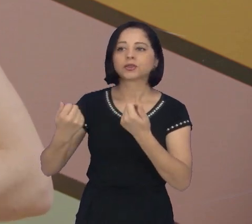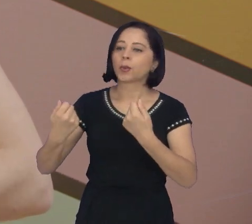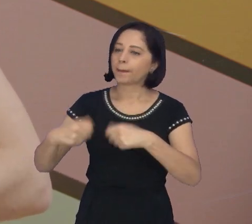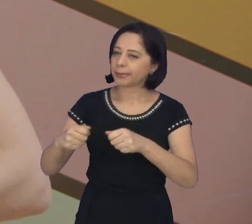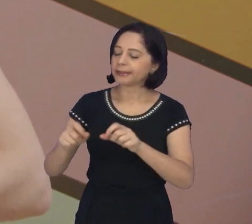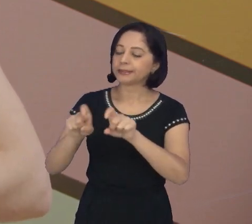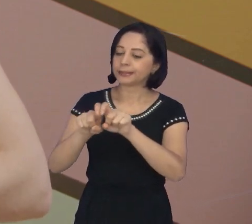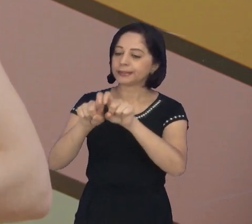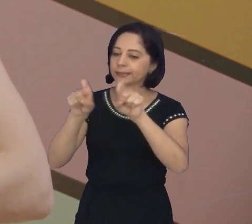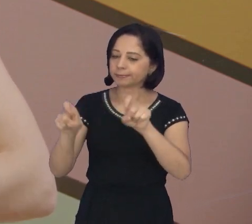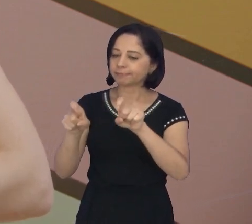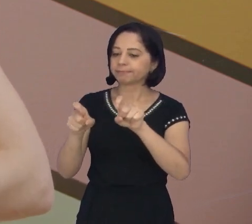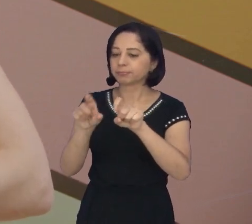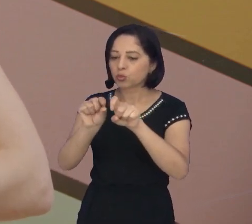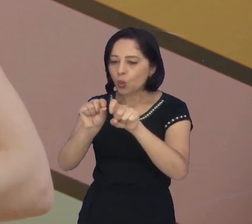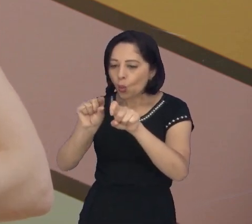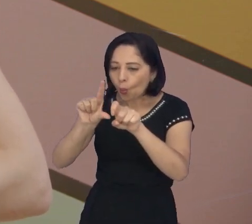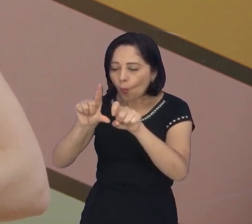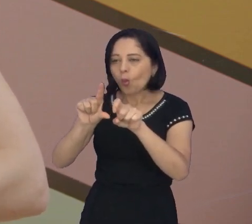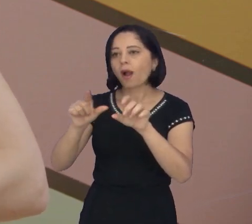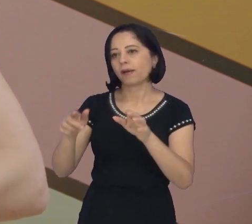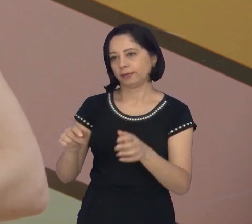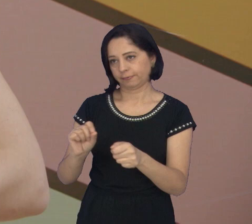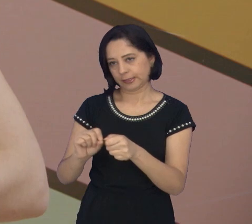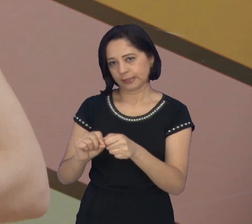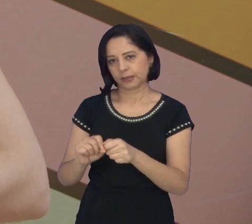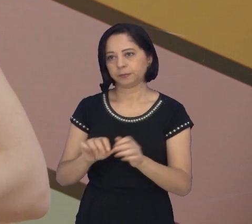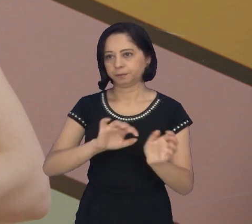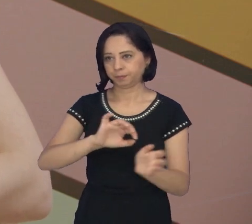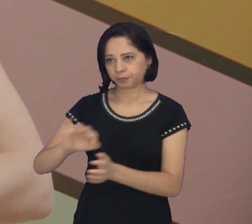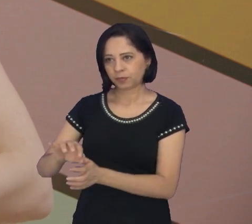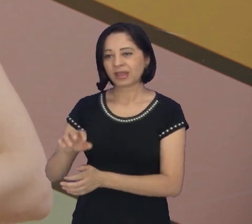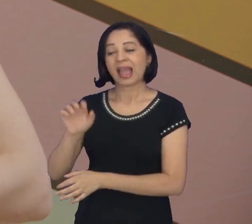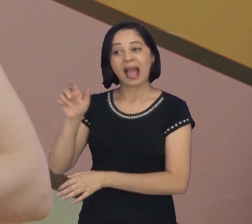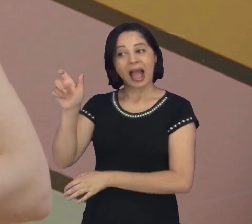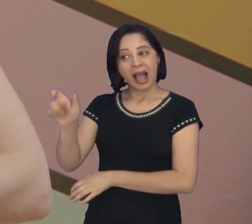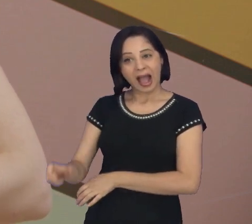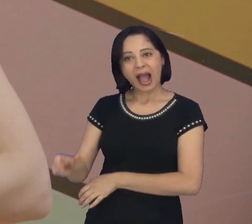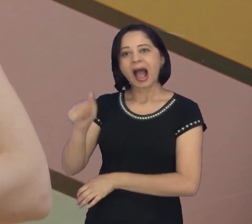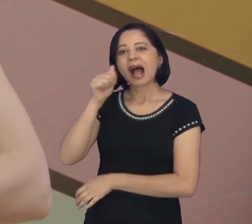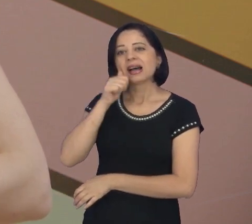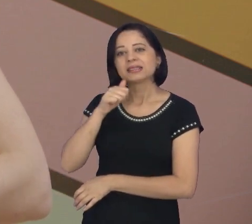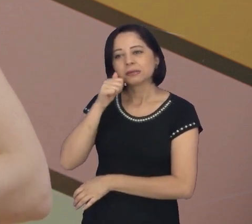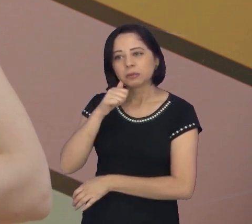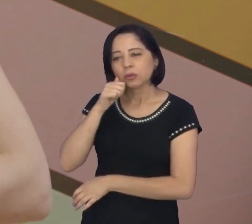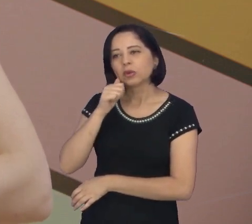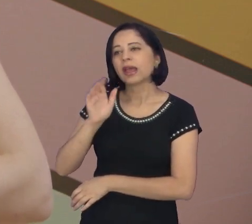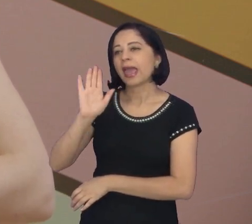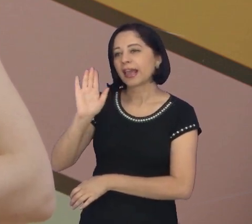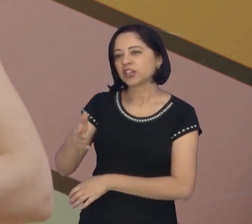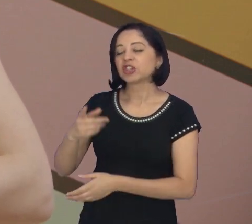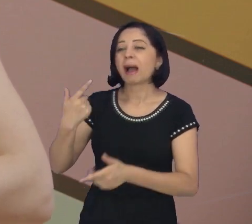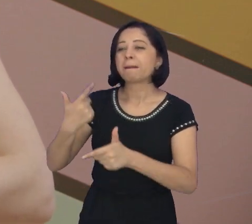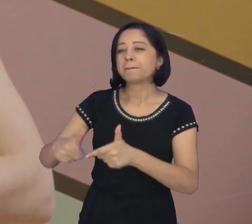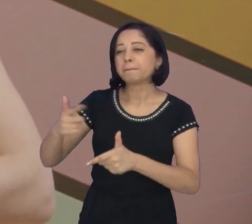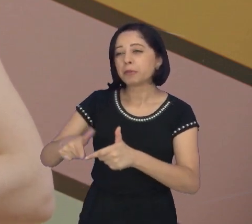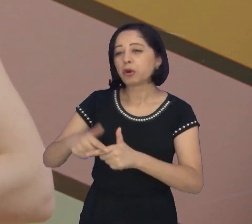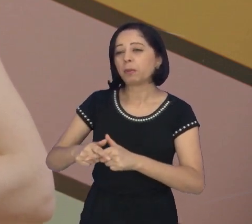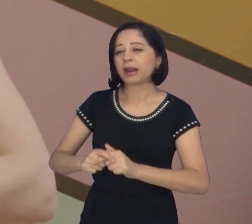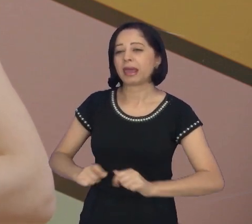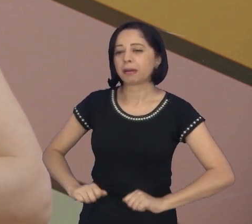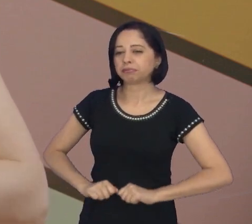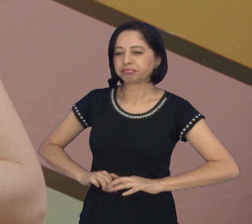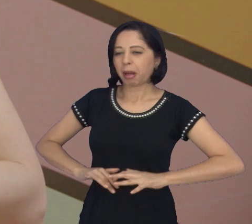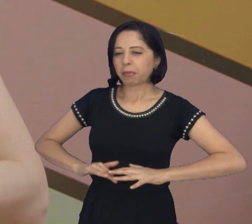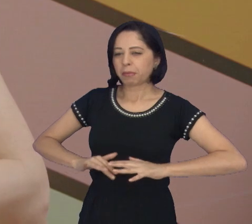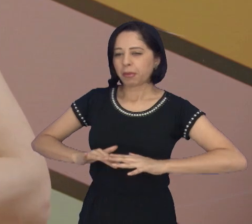tiver vida sexual, ela ainda não faz o rastreamento. Para as mulheres imunossuprimidas, aquelas que têm comprometimento do sistema imunológico, o rastreamento começa